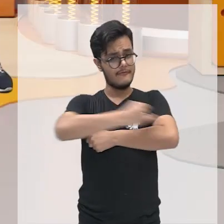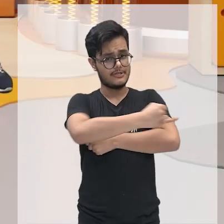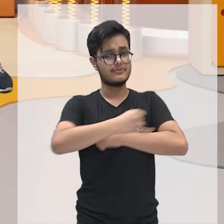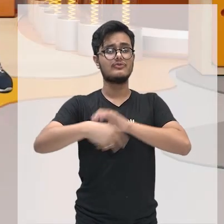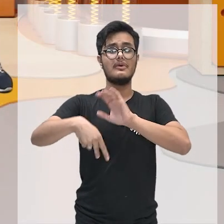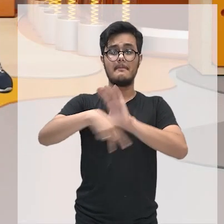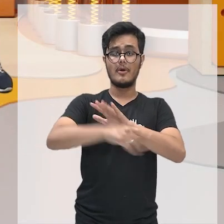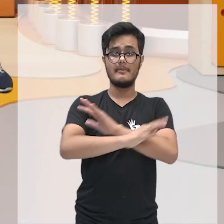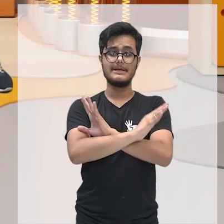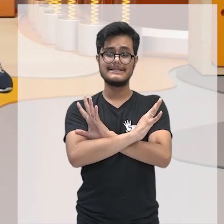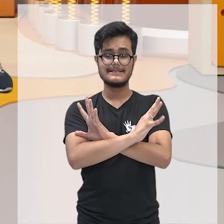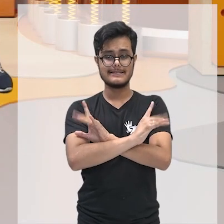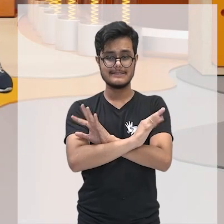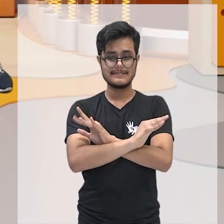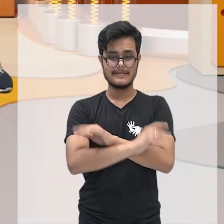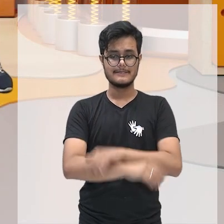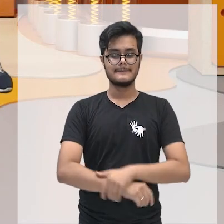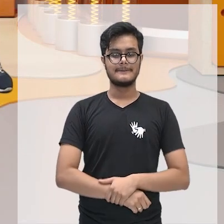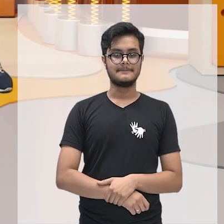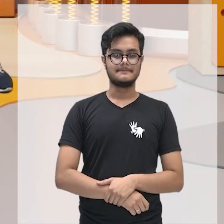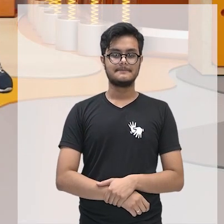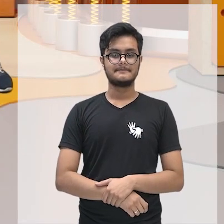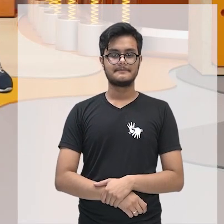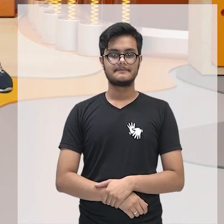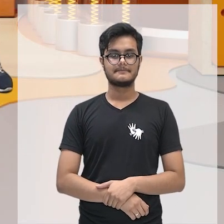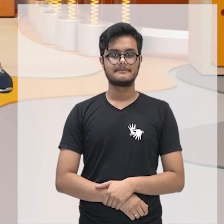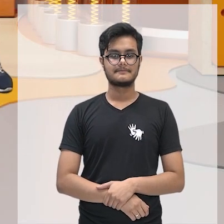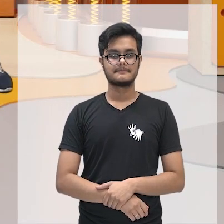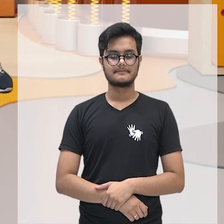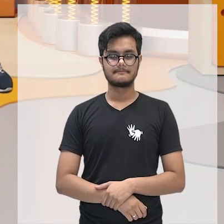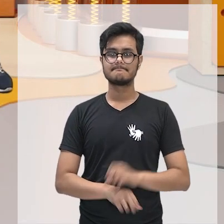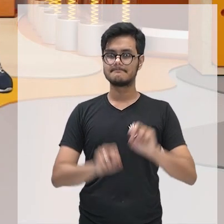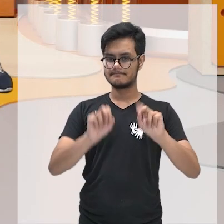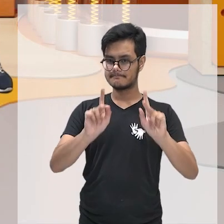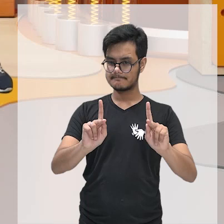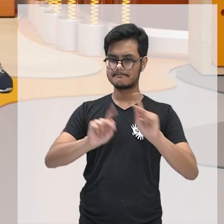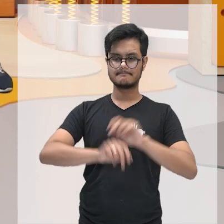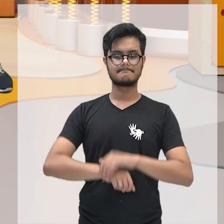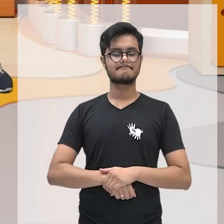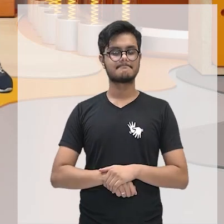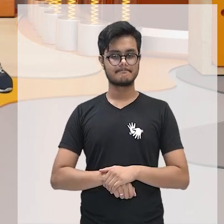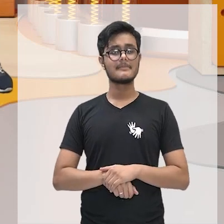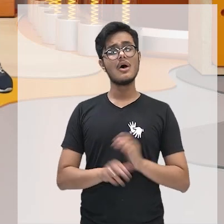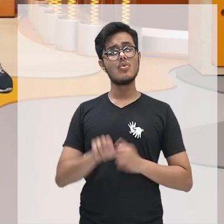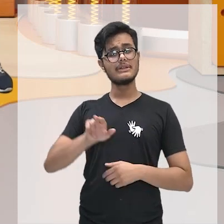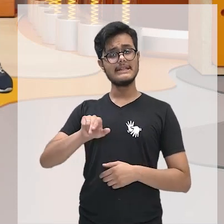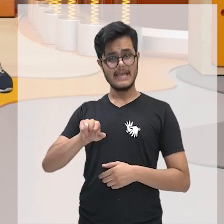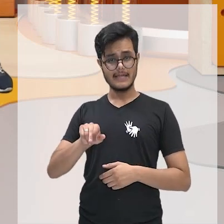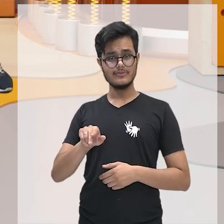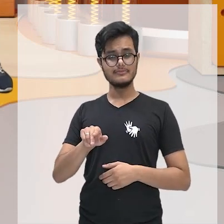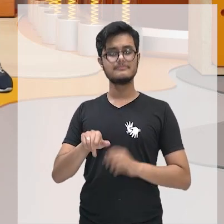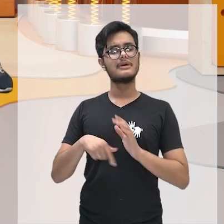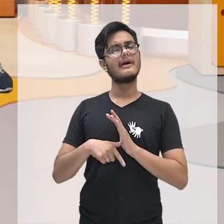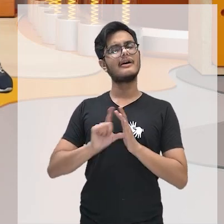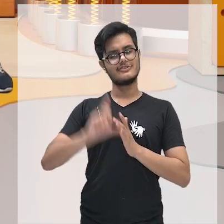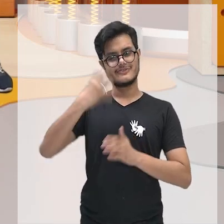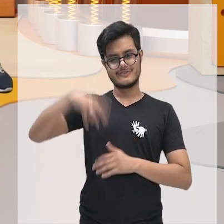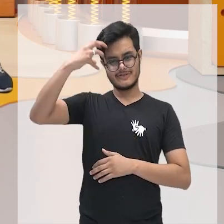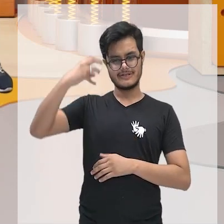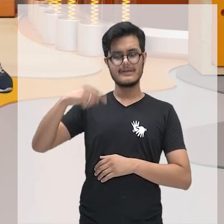cidade tá então a gente vai ver aí Márcio que era Neto de numa Pompilho ele focou em Empreendimentos